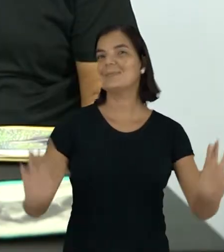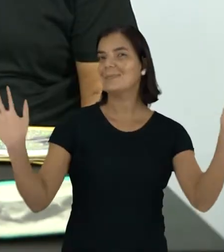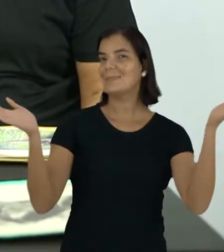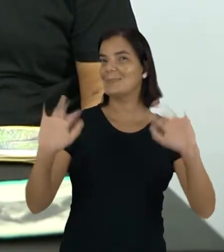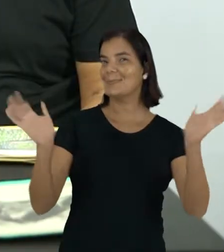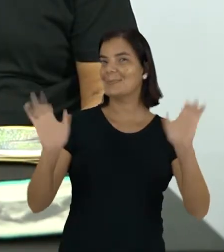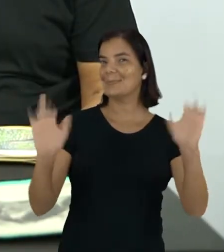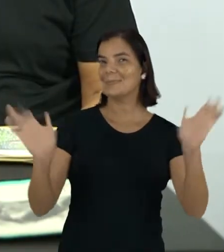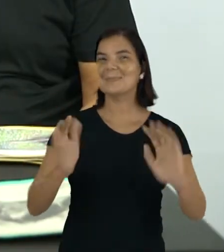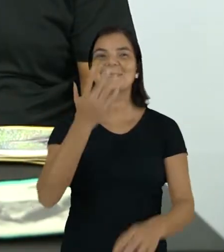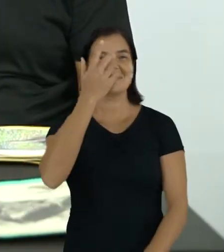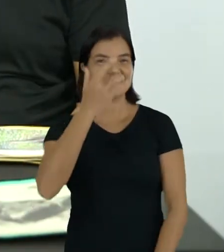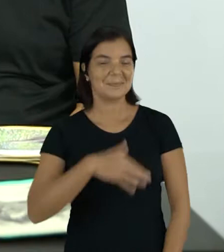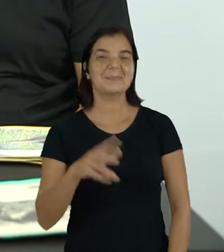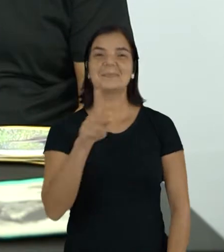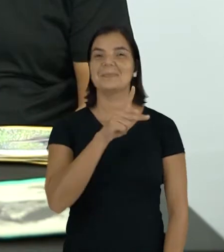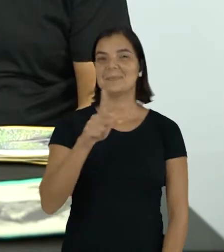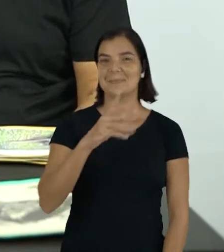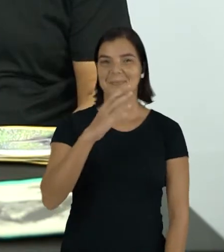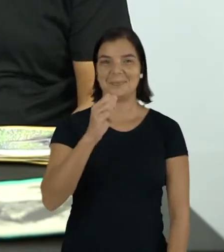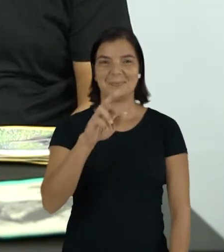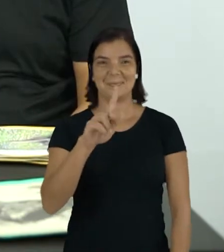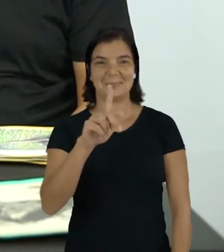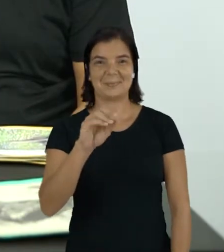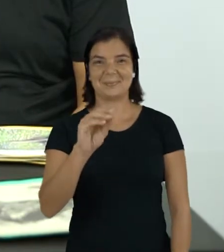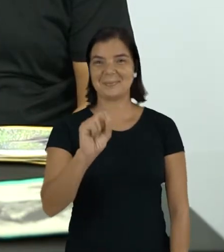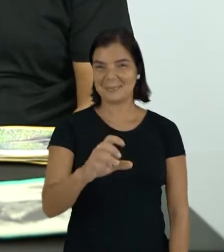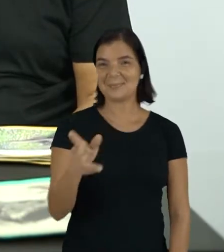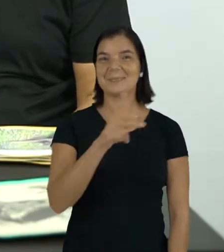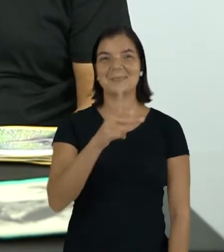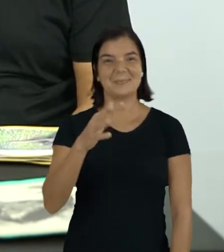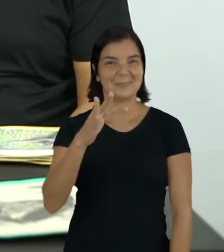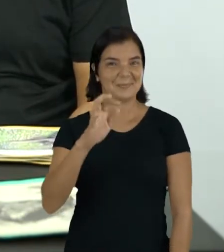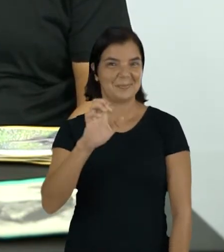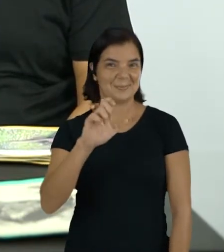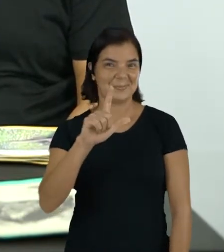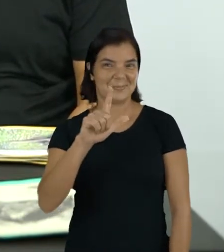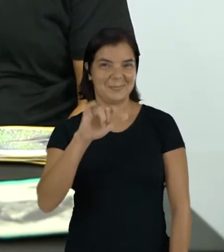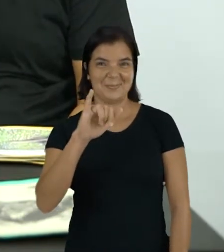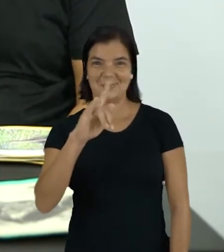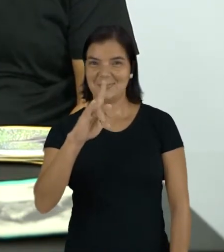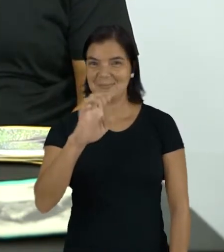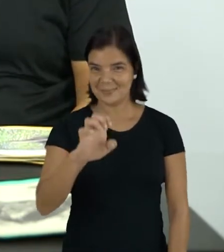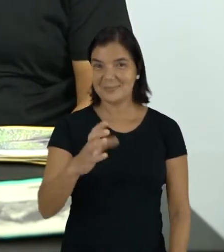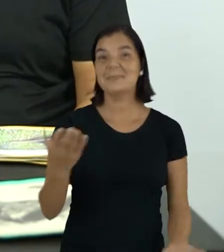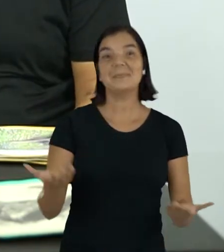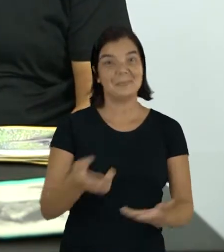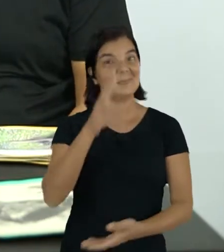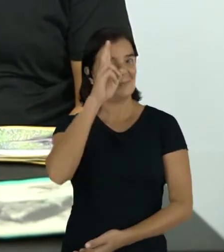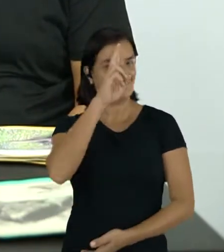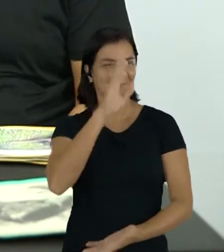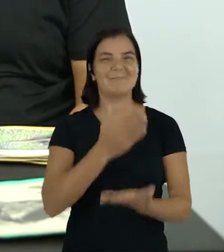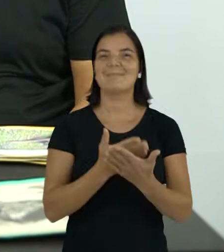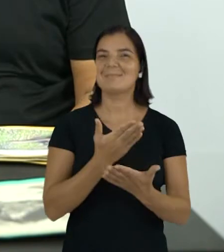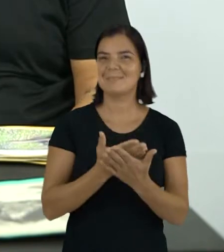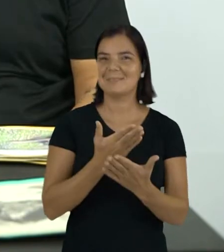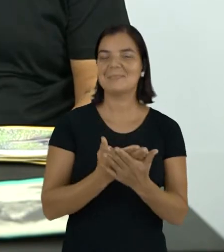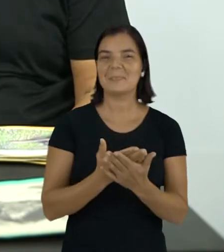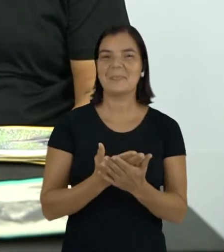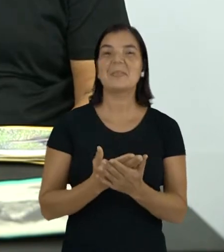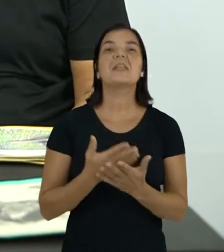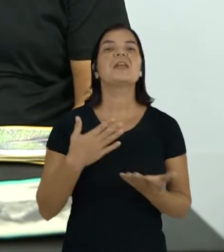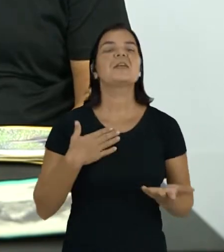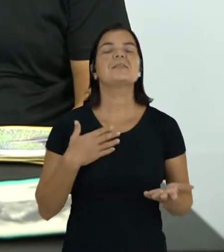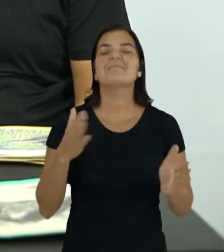Olá, crianças, tudo bem? Eu sou o professor Carlos Lima, estou aqui com o professor Felipe Júnior. Lembra da nossa aula que nós estamos